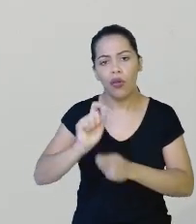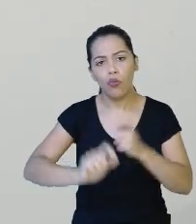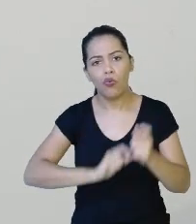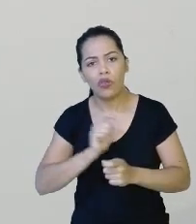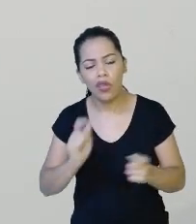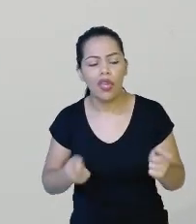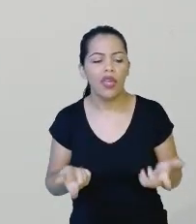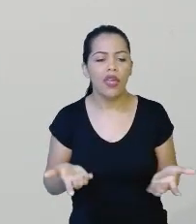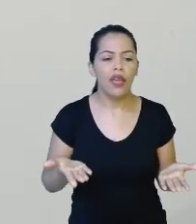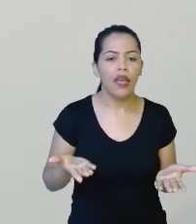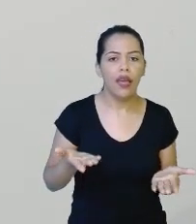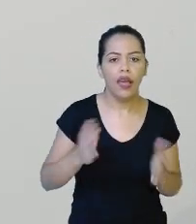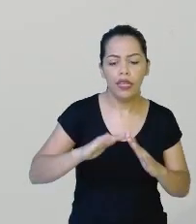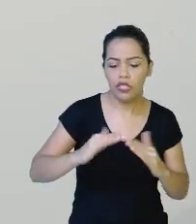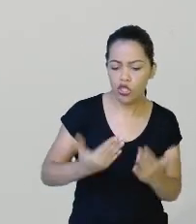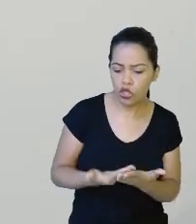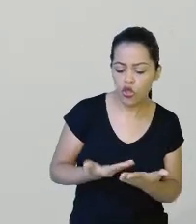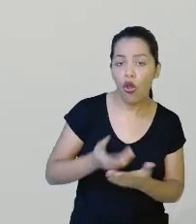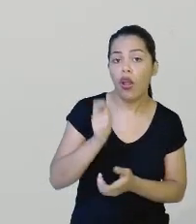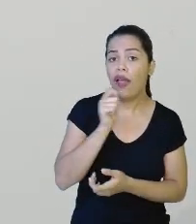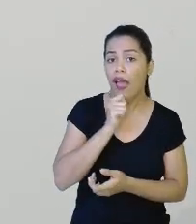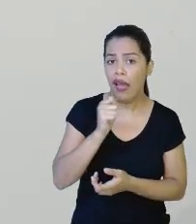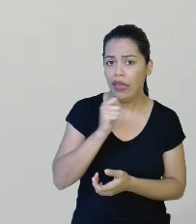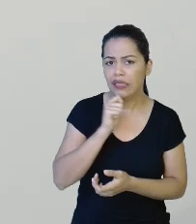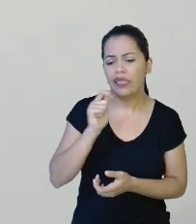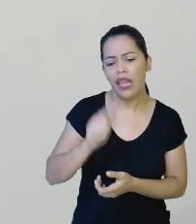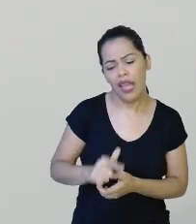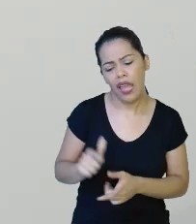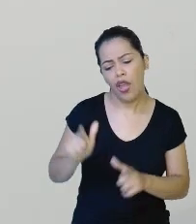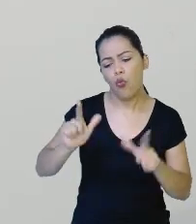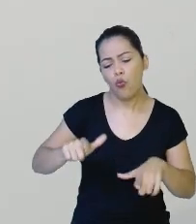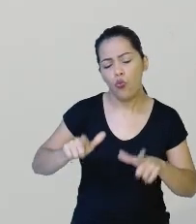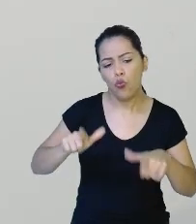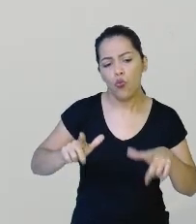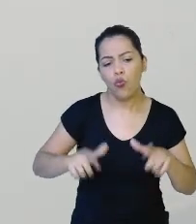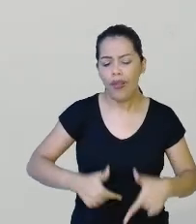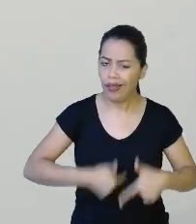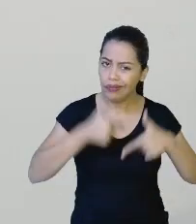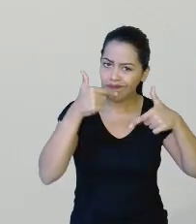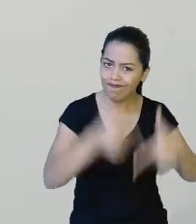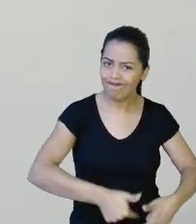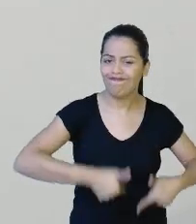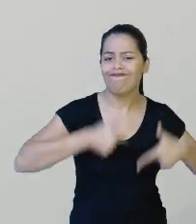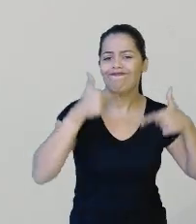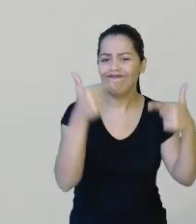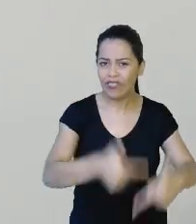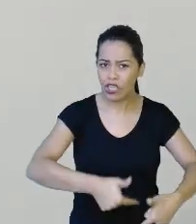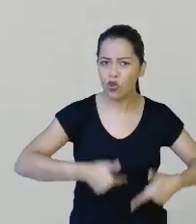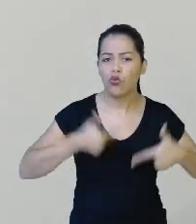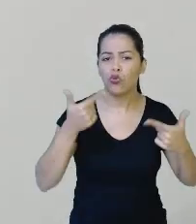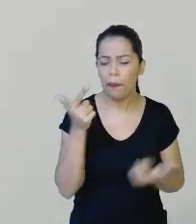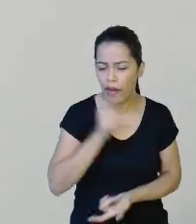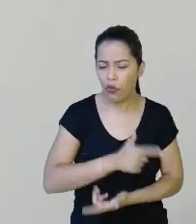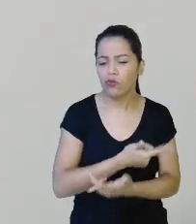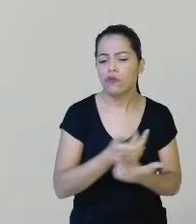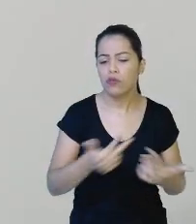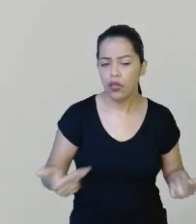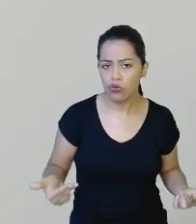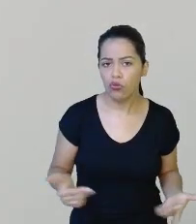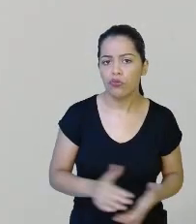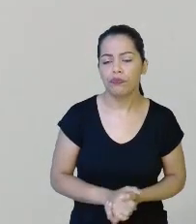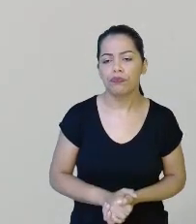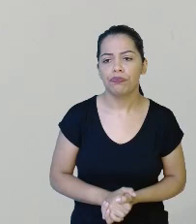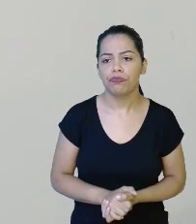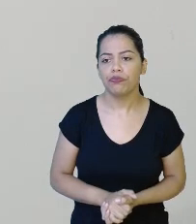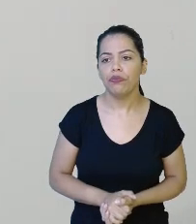nessas terras quilombolas. Então, como eu disse, é ainda um local de resistência. E o reconhecimento dessas